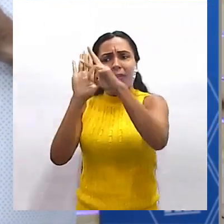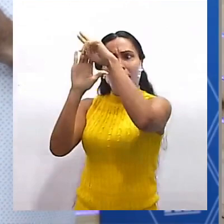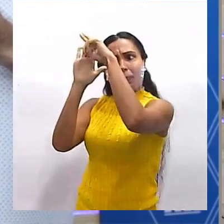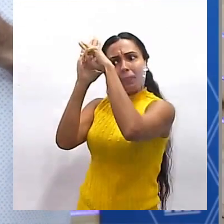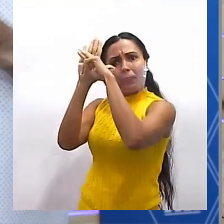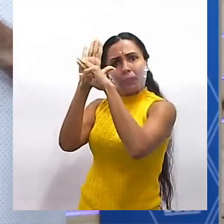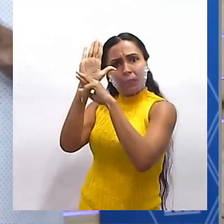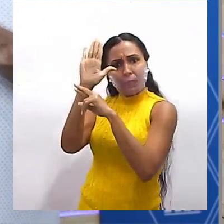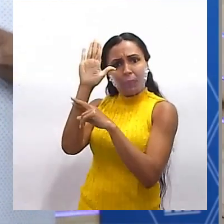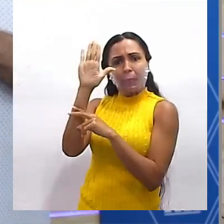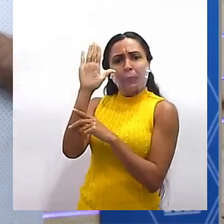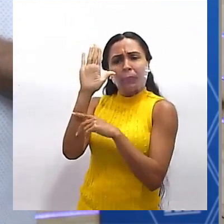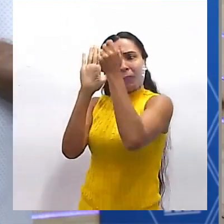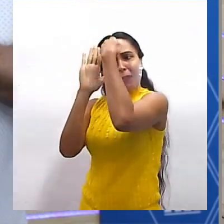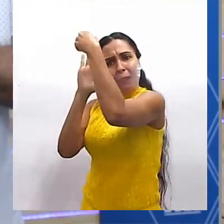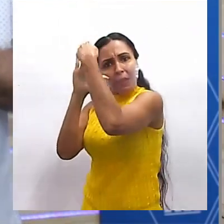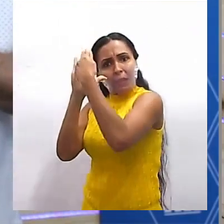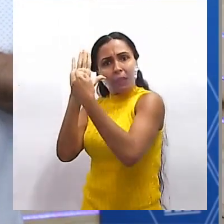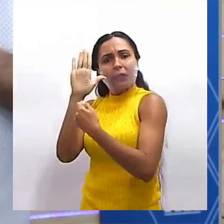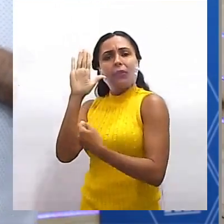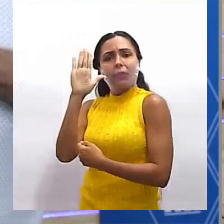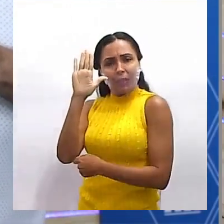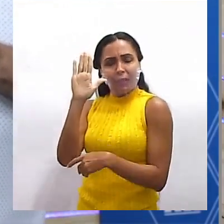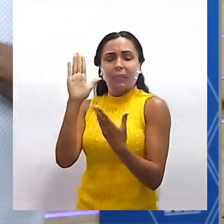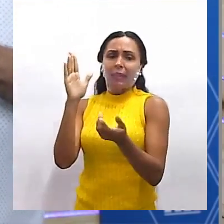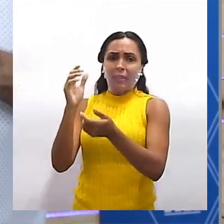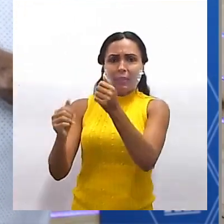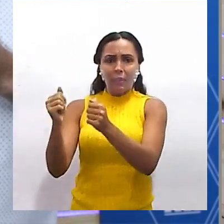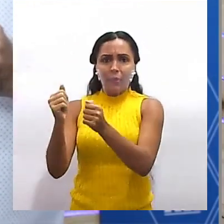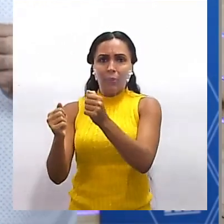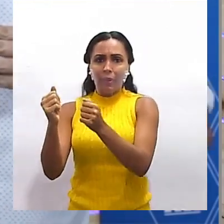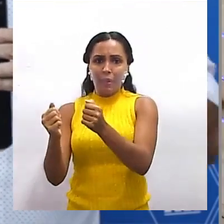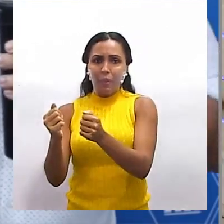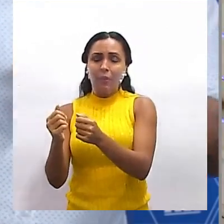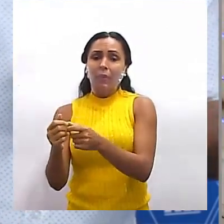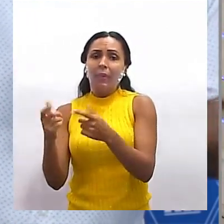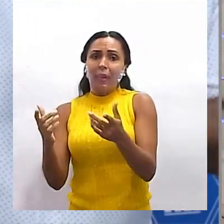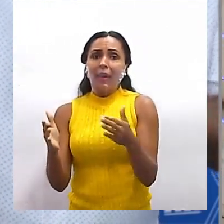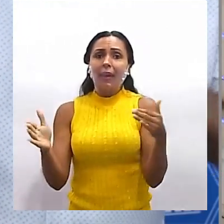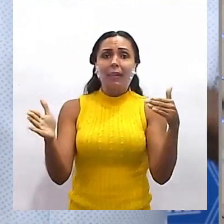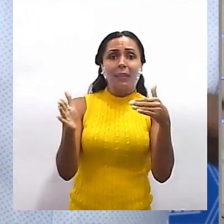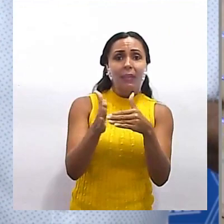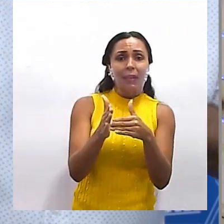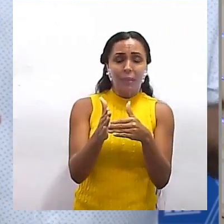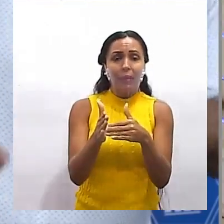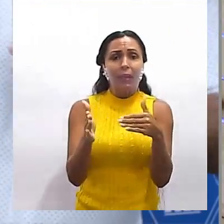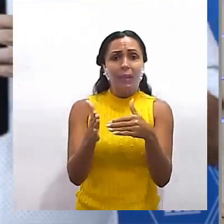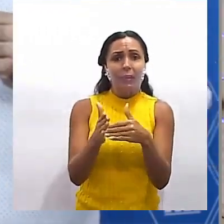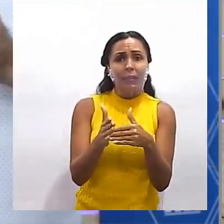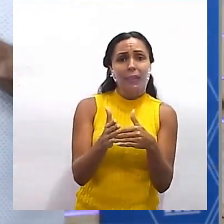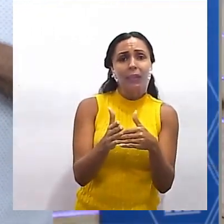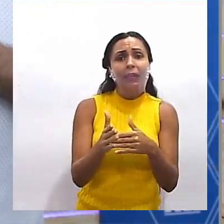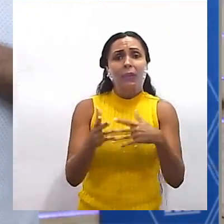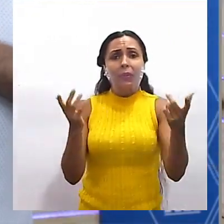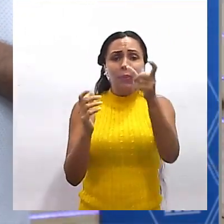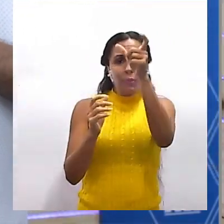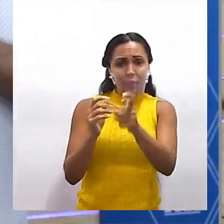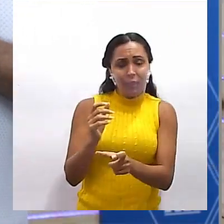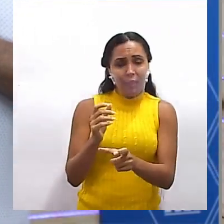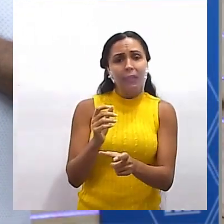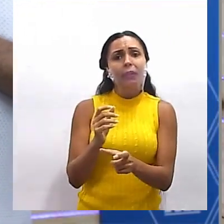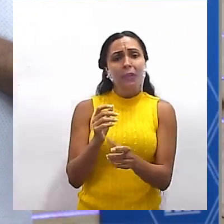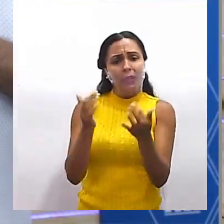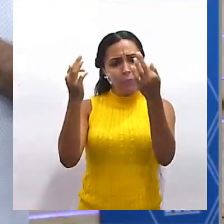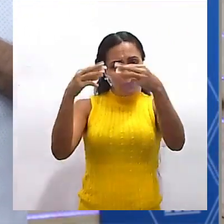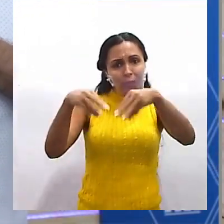a saída do carro do centro de distribuição até o último cliente final daquela rota. Então, a